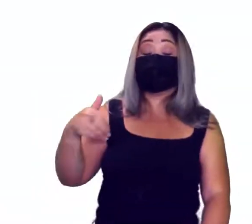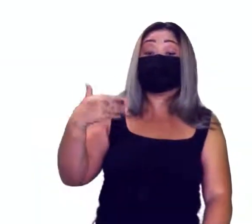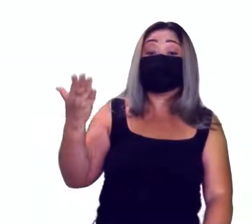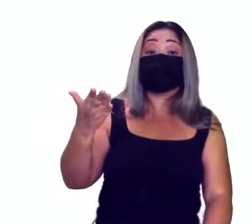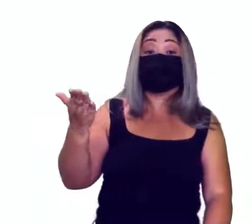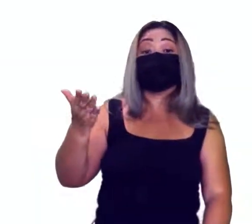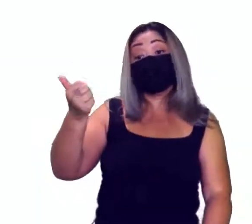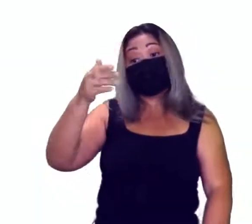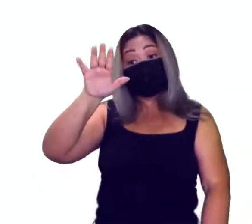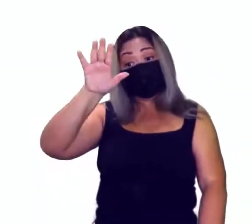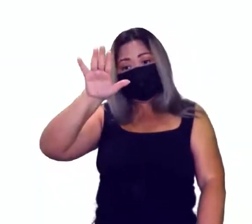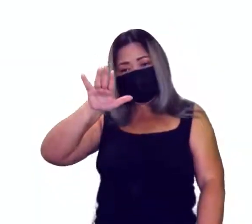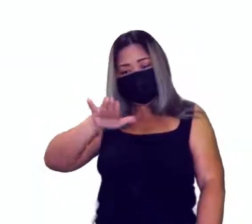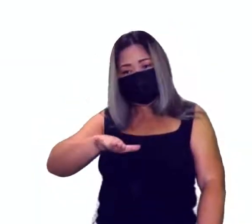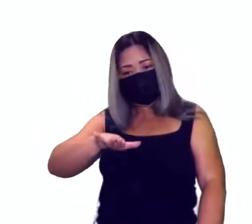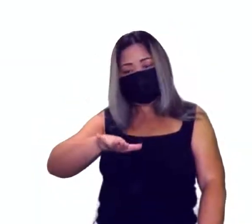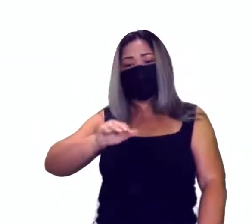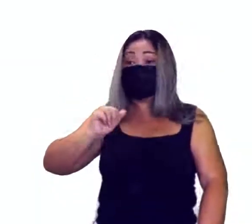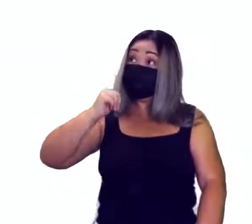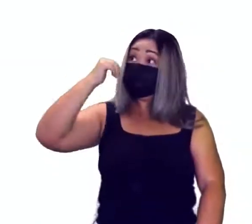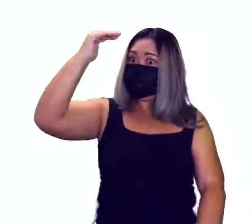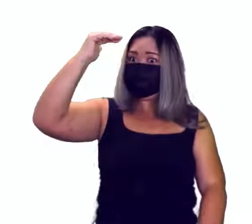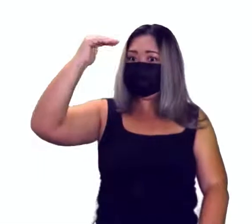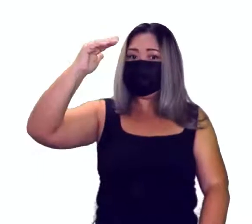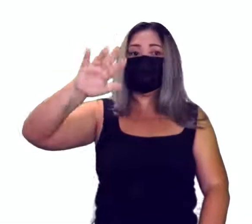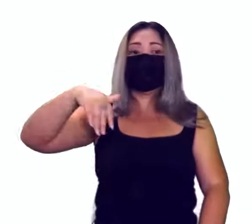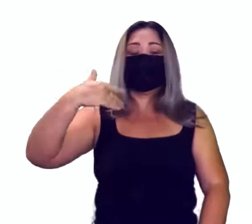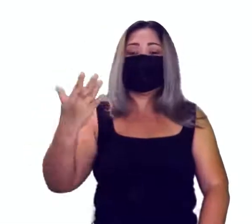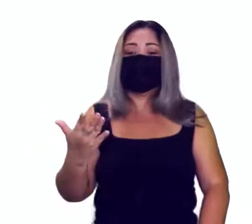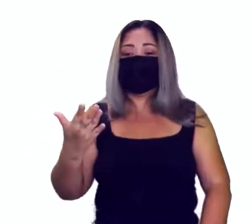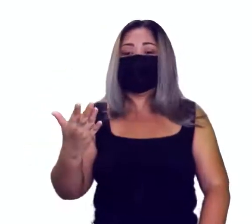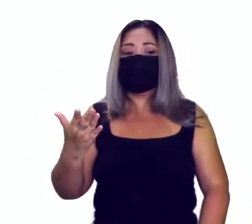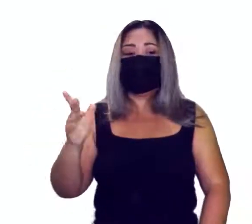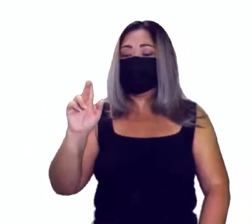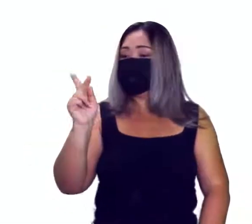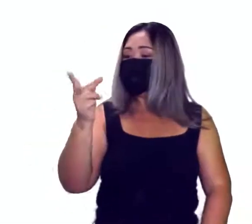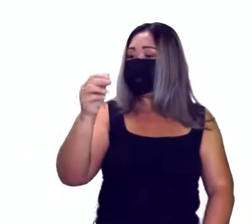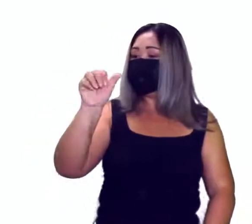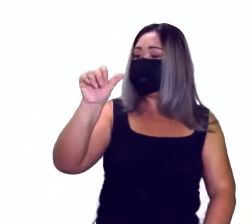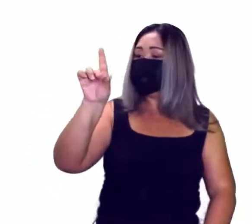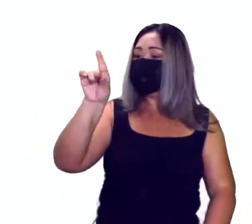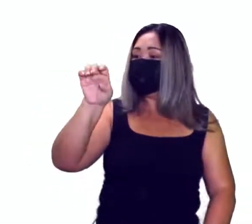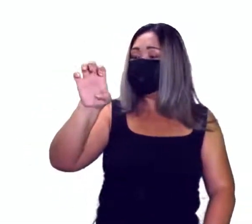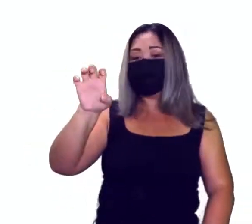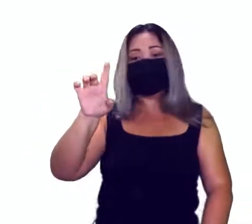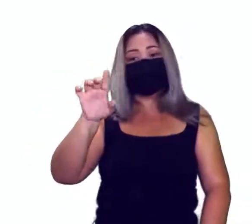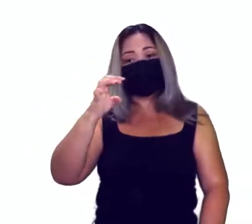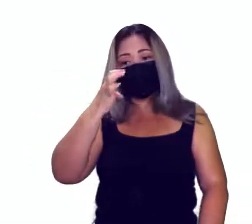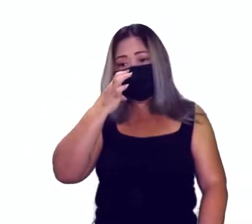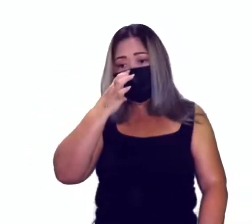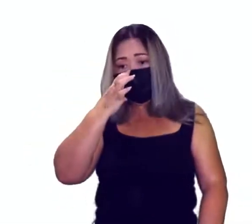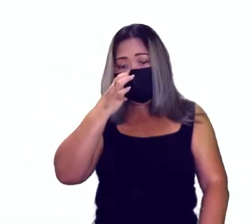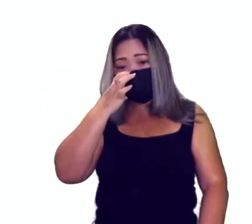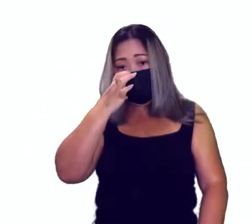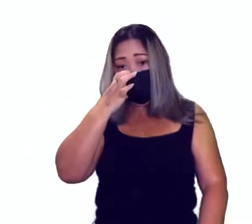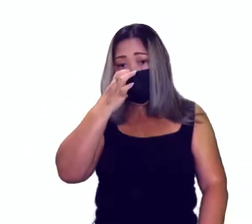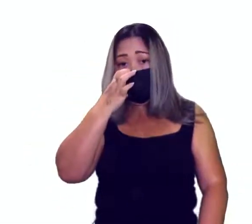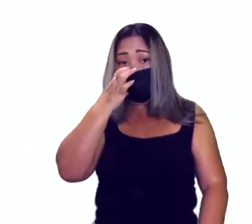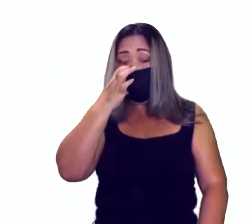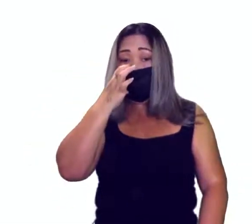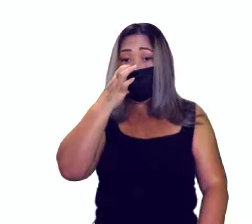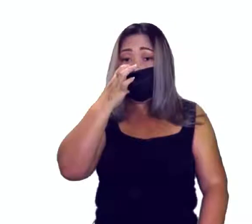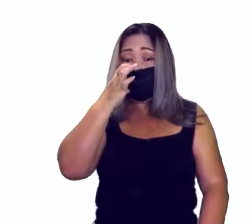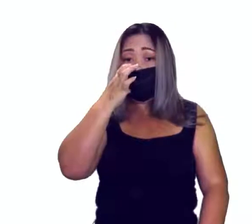Agora os deuses inferiores, nós vimos os superiores, tá? O Hades, ó, é considerado um inferior, tá? Por